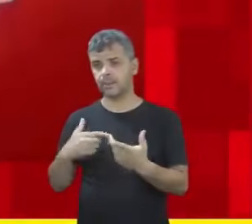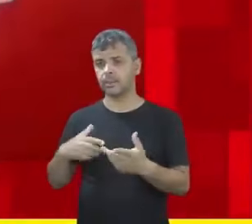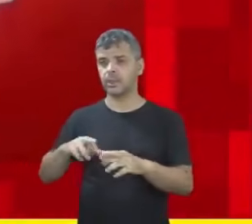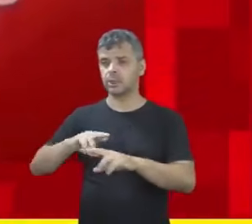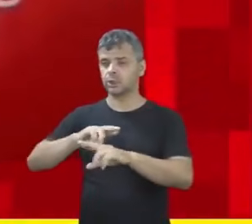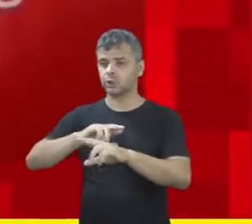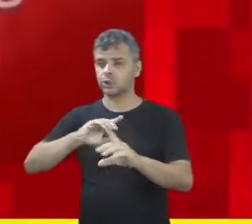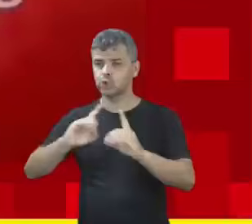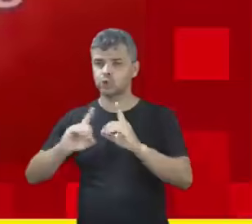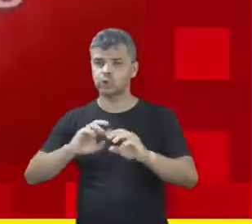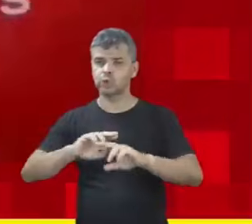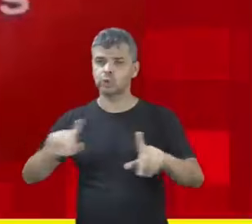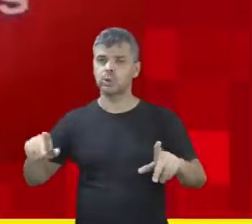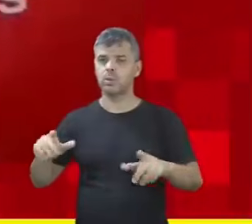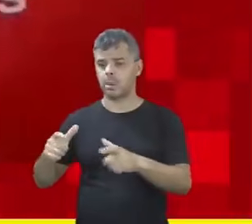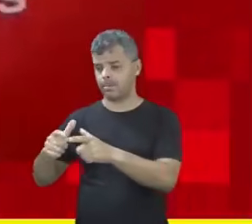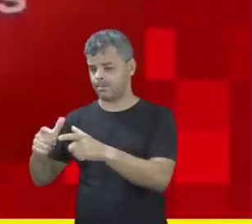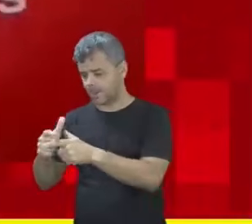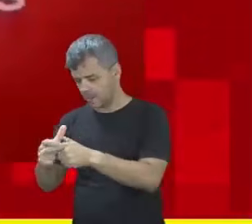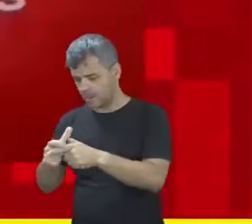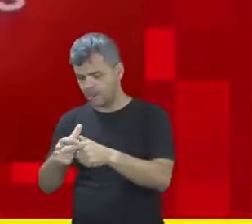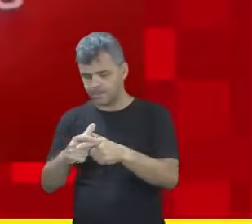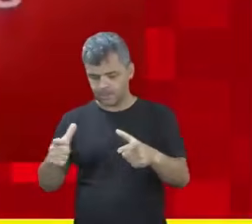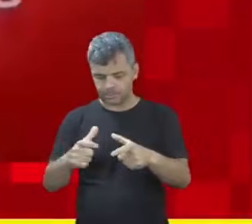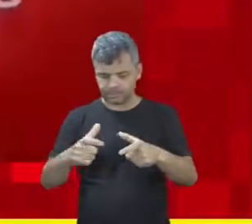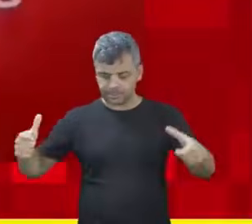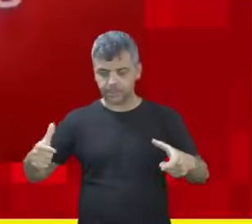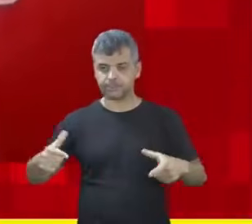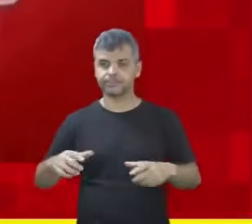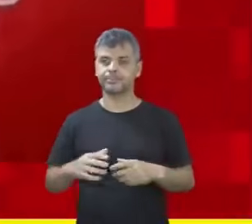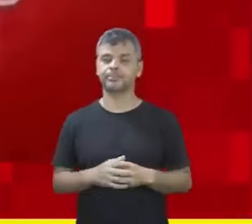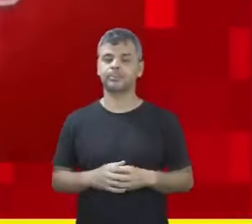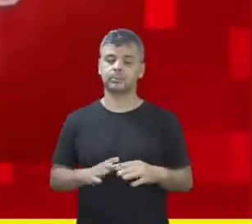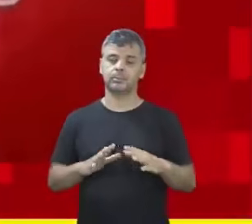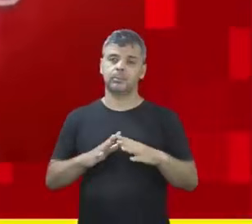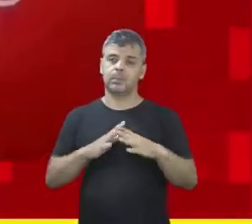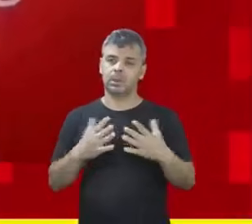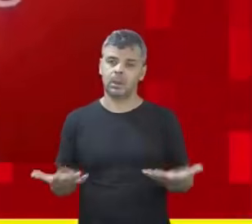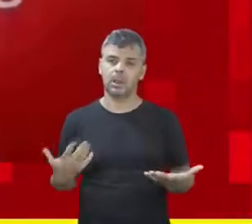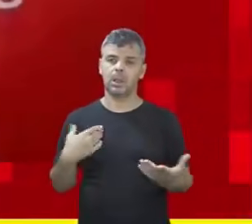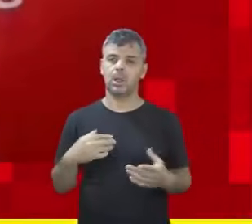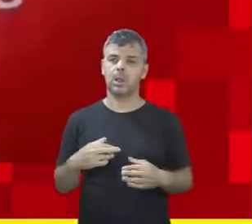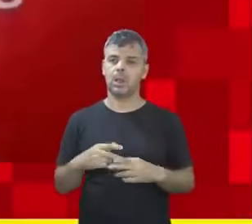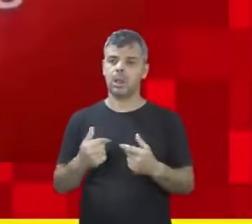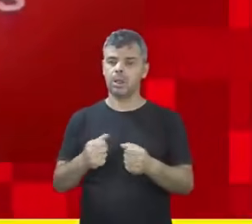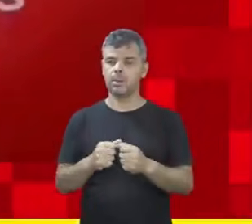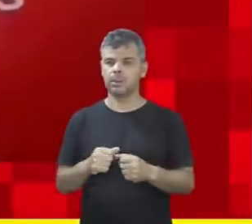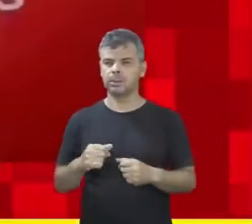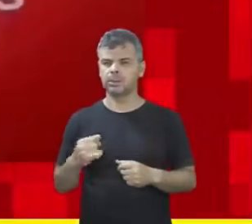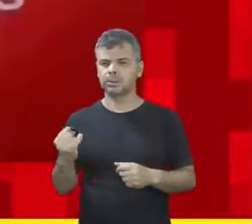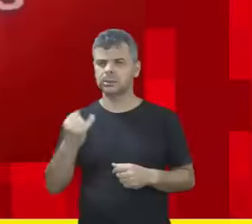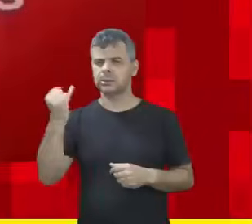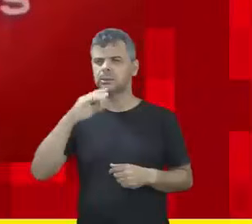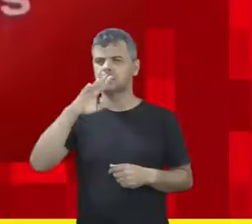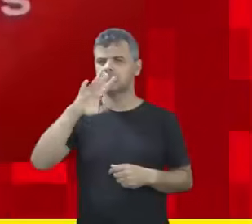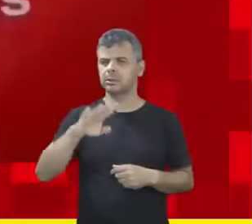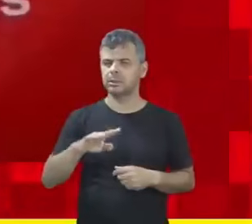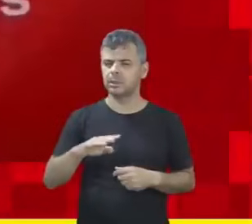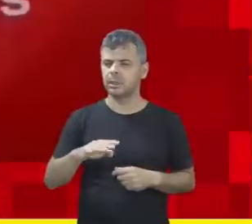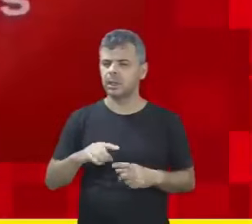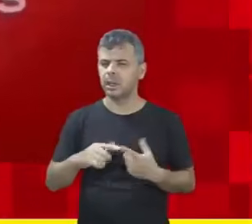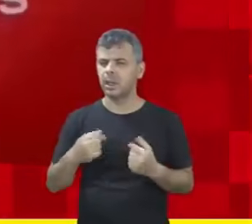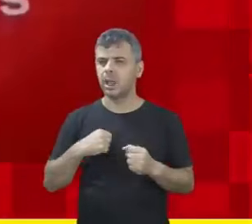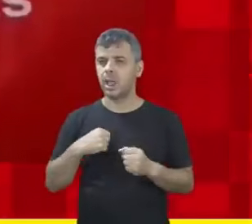muito diferente, pequeno, médio, grande, os portes. E uma coisa muito interessante sobre a escala, que